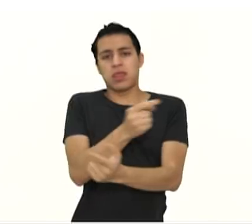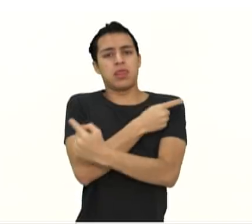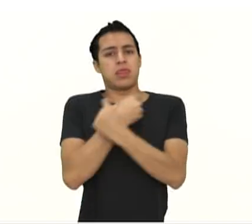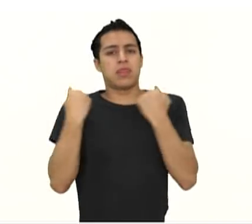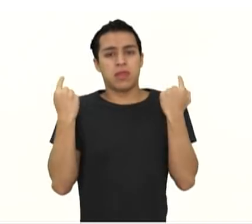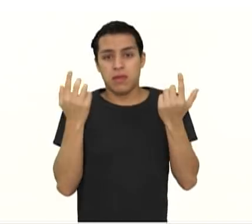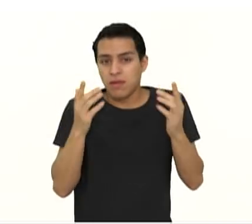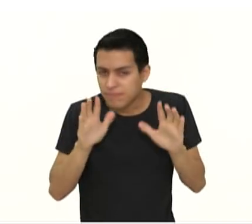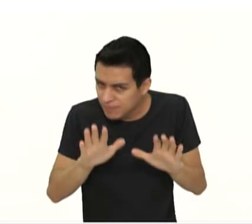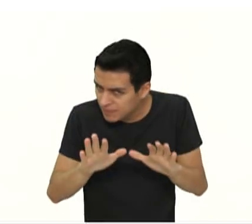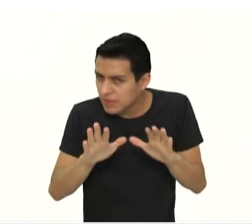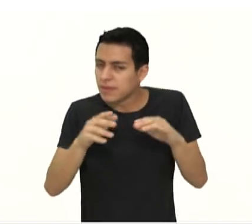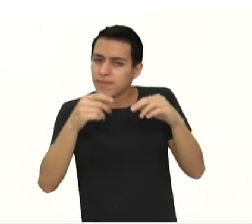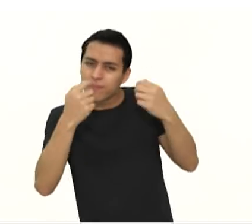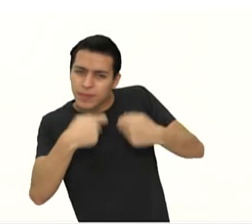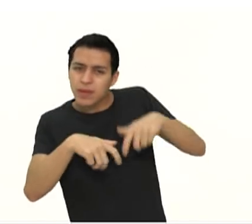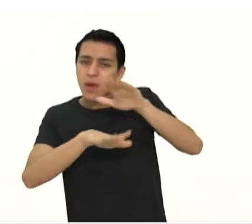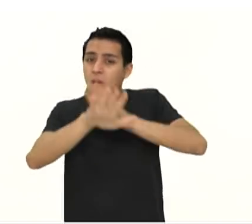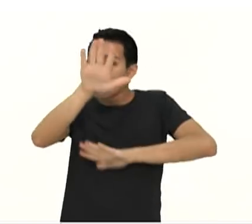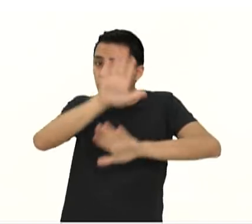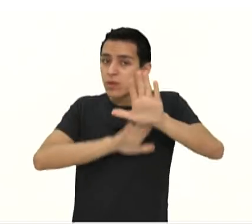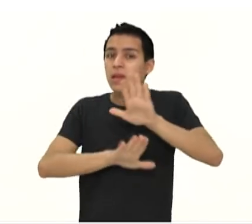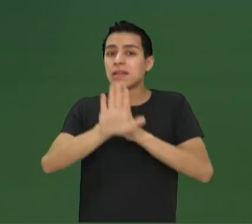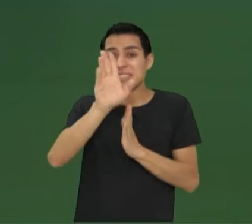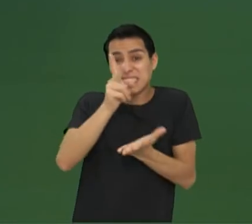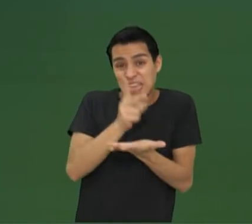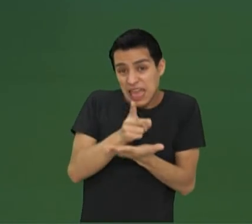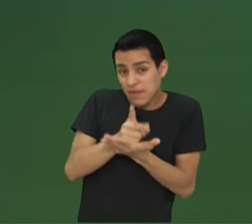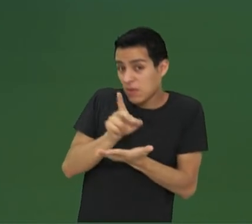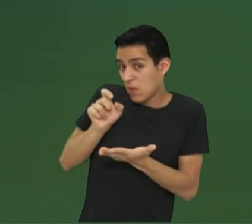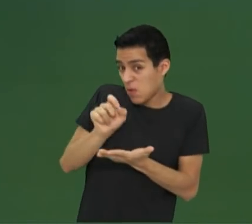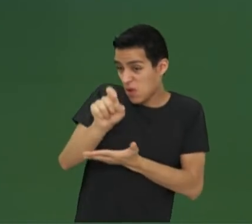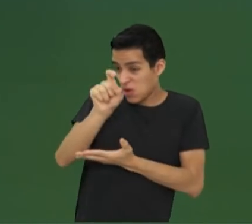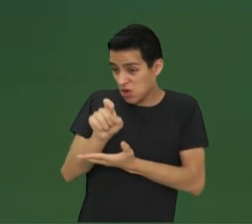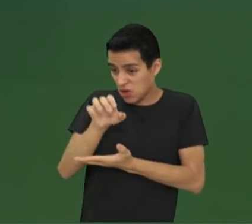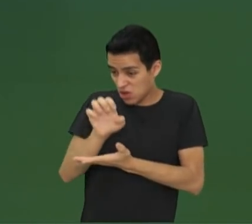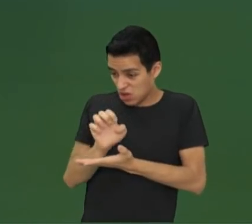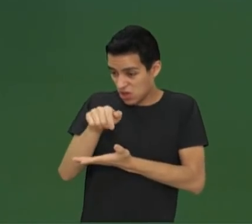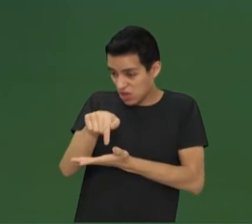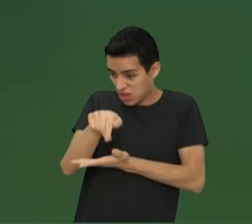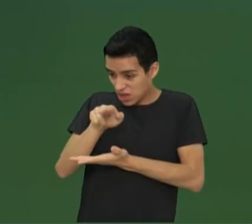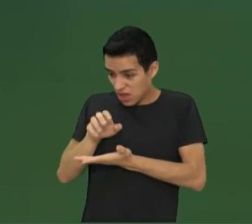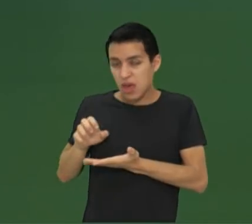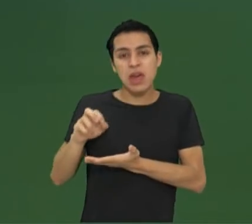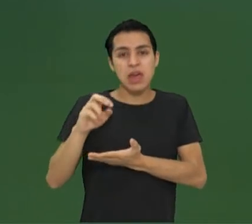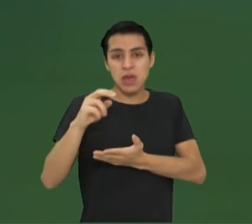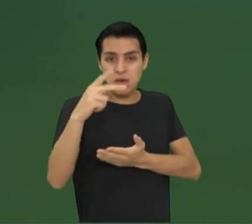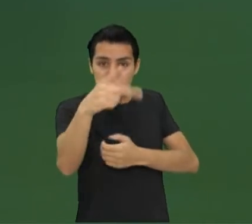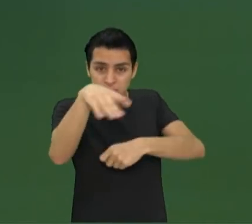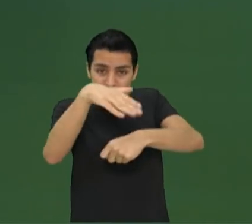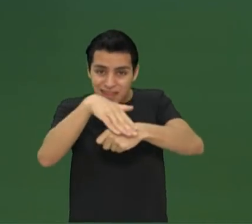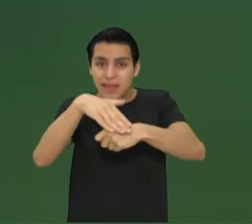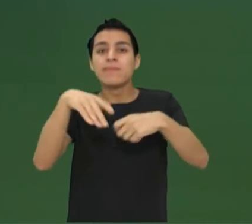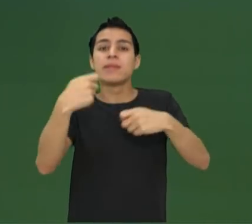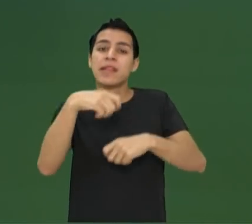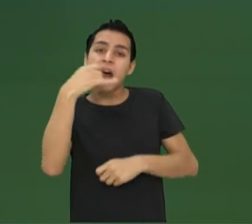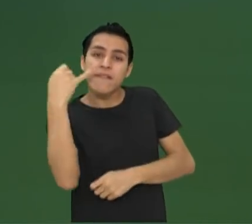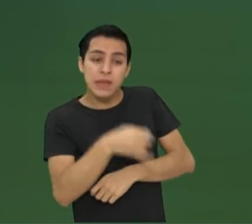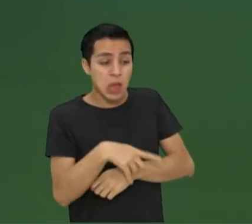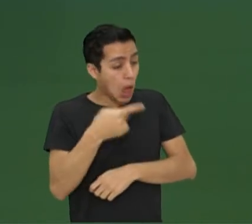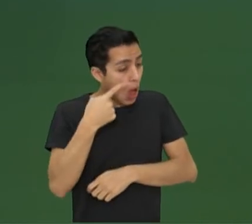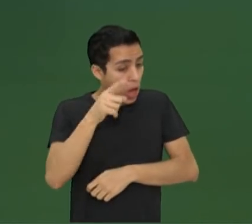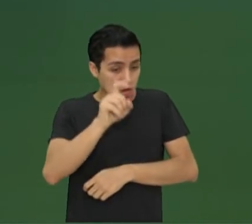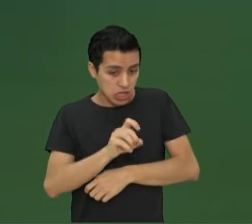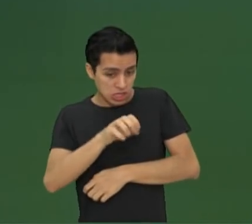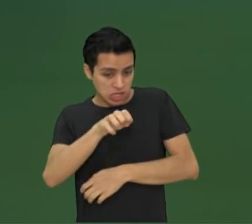tem mais chance. Tem que cuidar. Sempre quando é o xeque, que o seu adversário ele é obrigado a falar que xeque. Ele